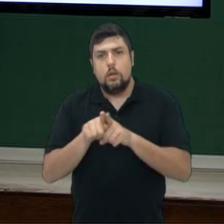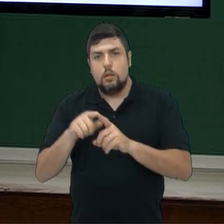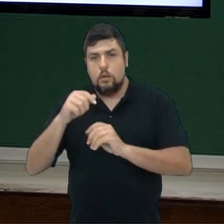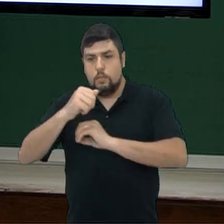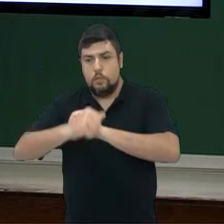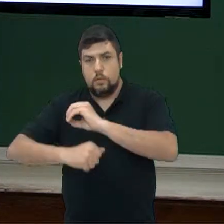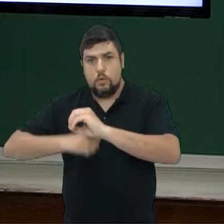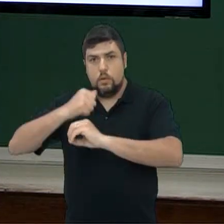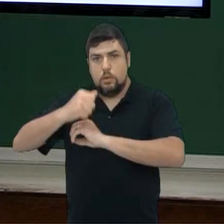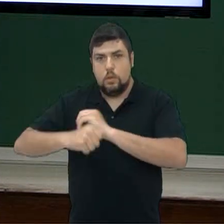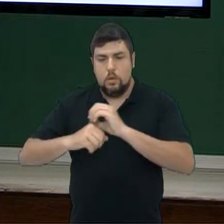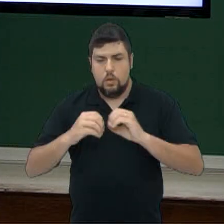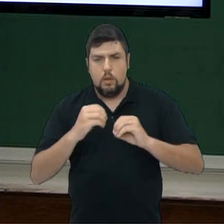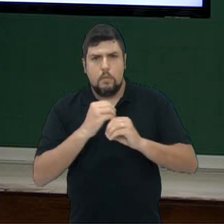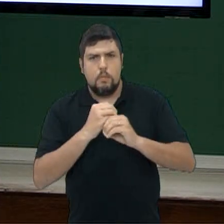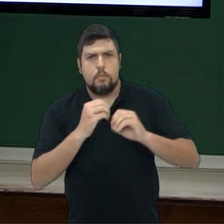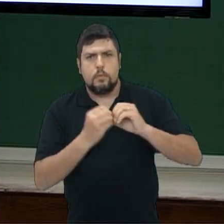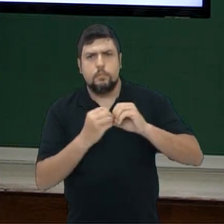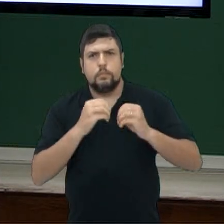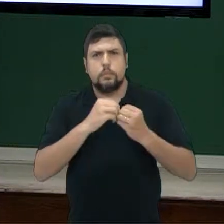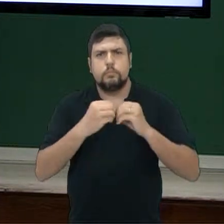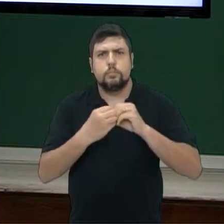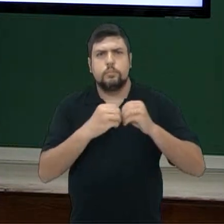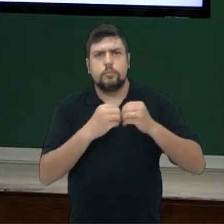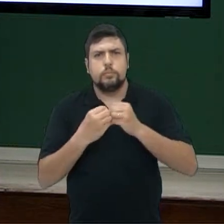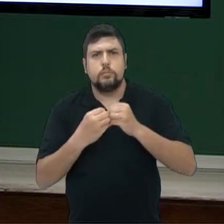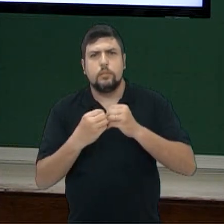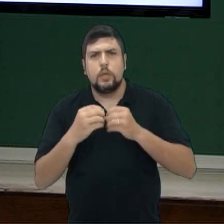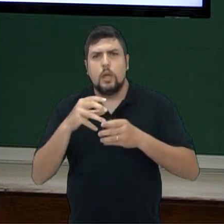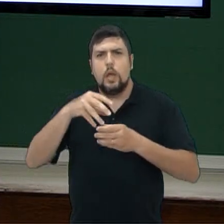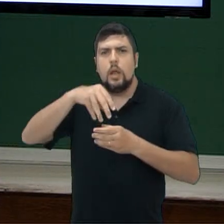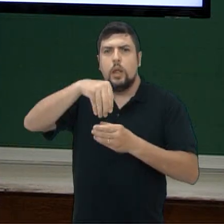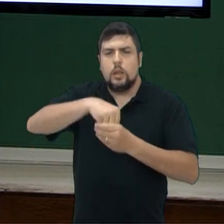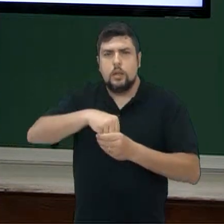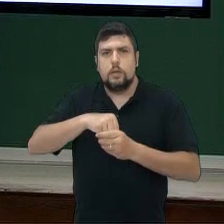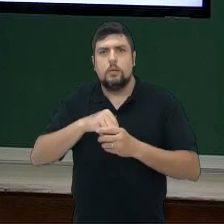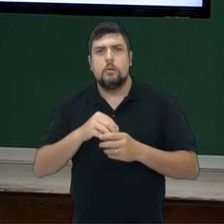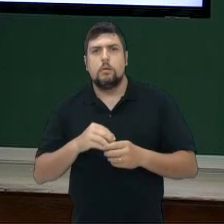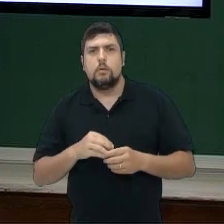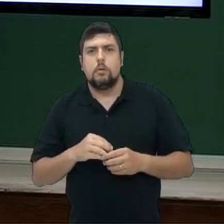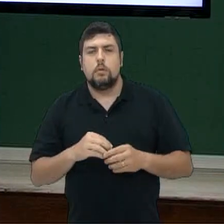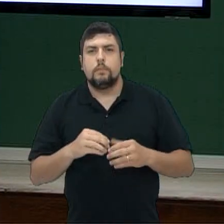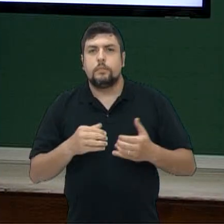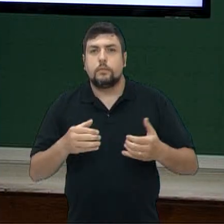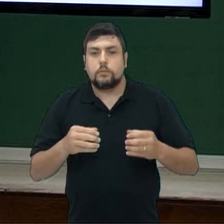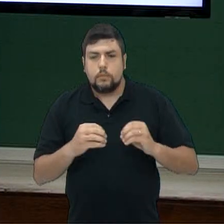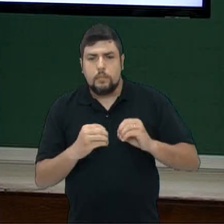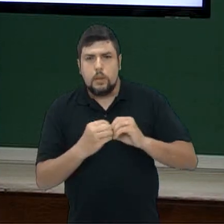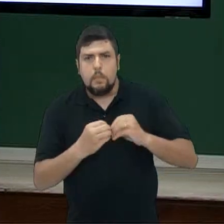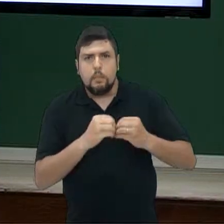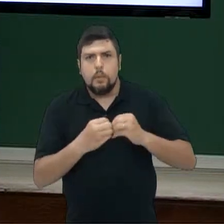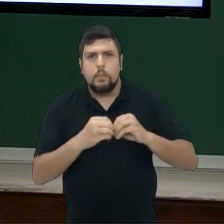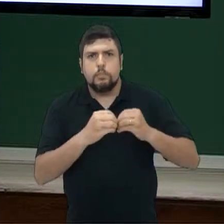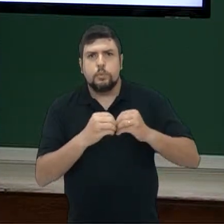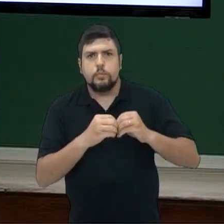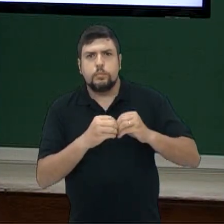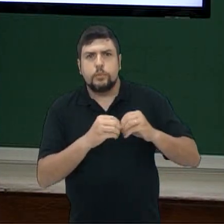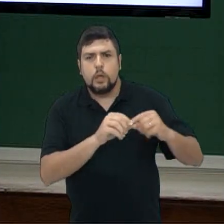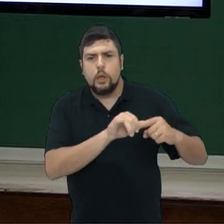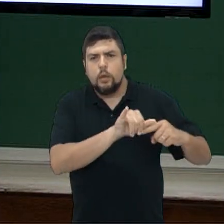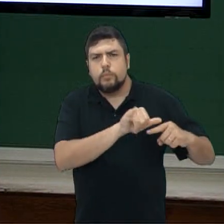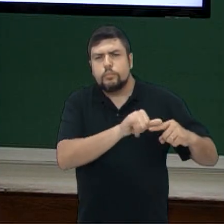compõem a substância do fio, no caso, o material do fio. Essas colisões, né, quanto maior o número de colisões, né,